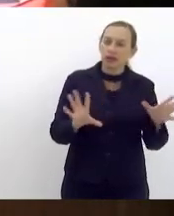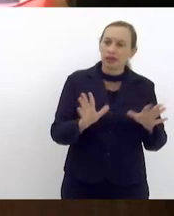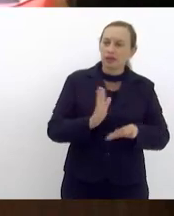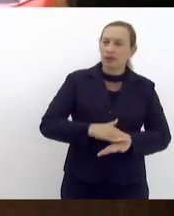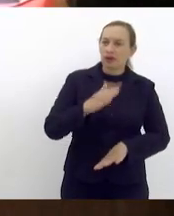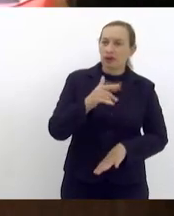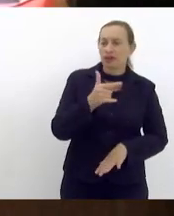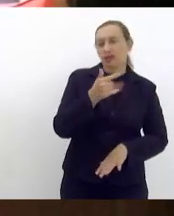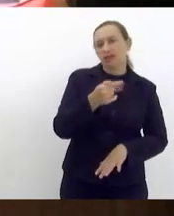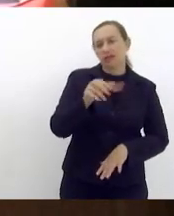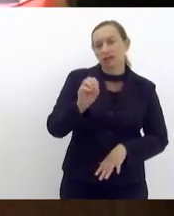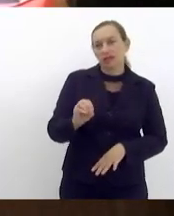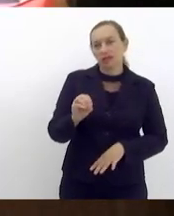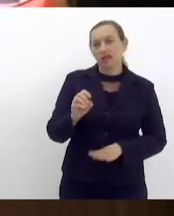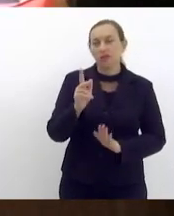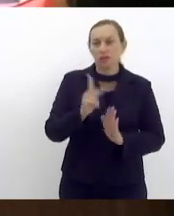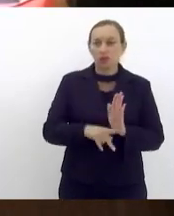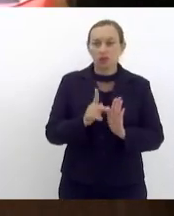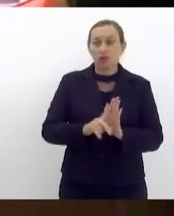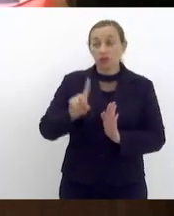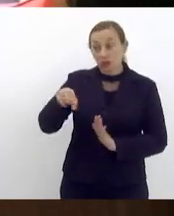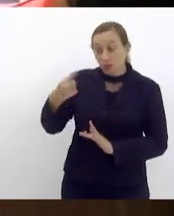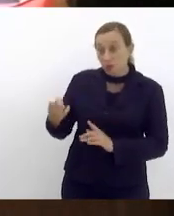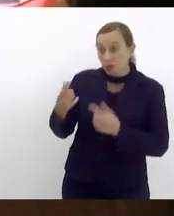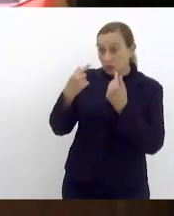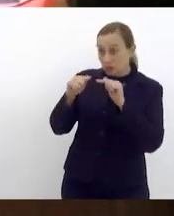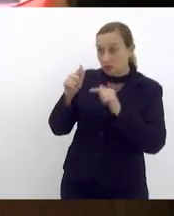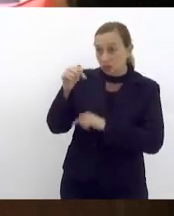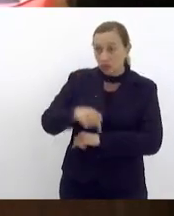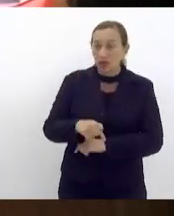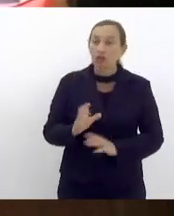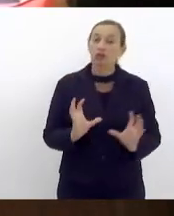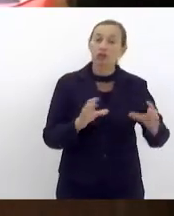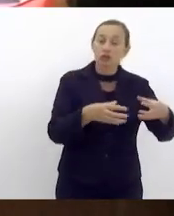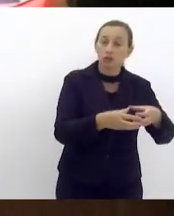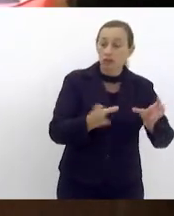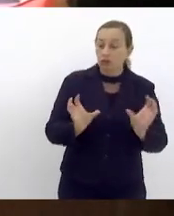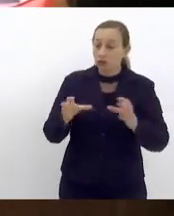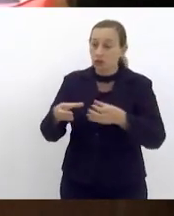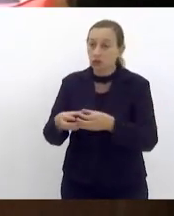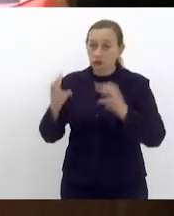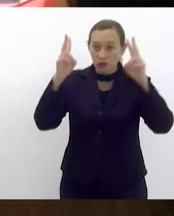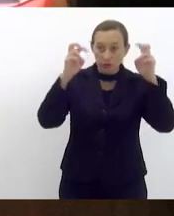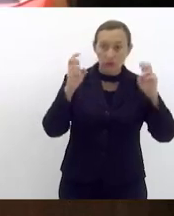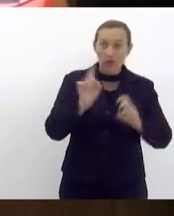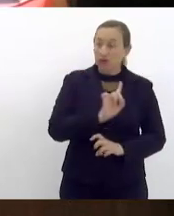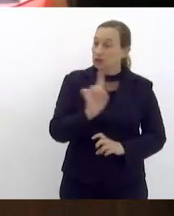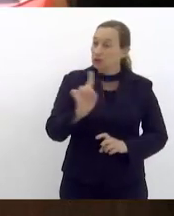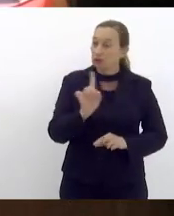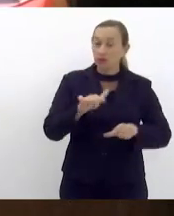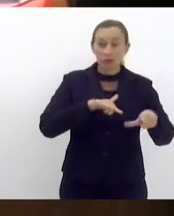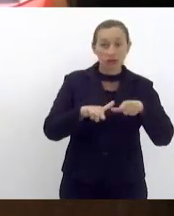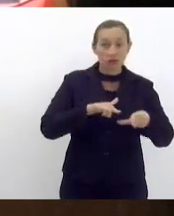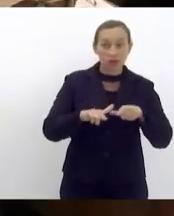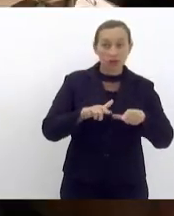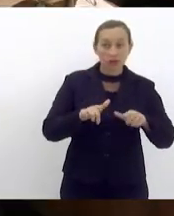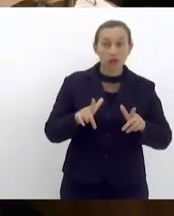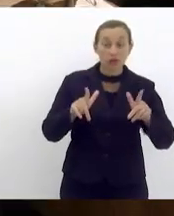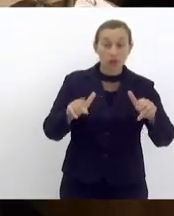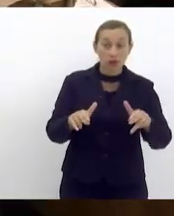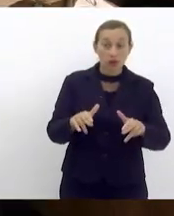aí fica uma outra crítica aqui as comissões temáticas não estão trabalhando como deveria